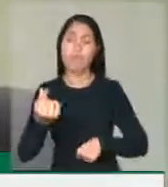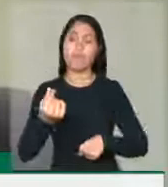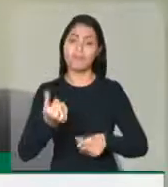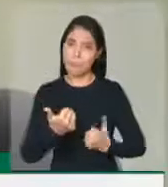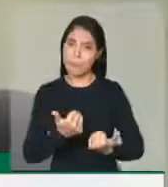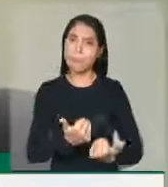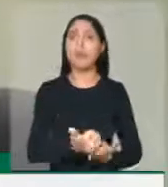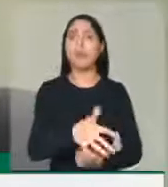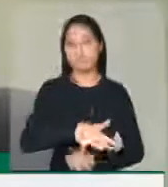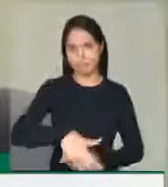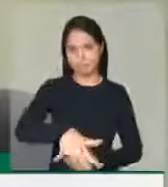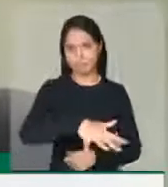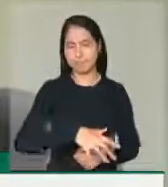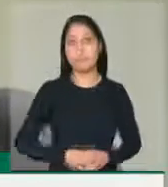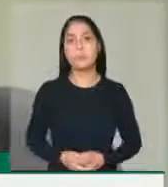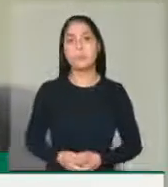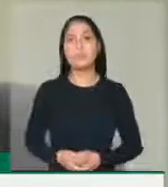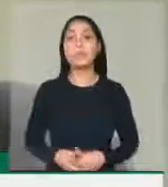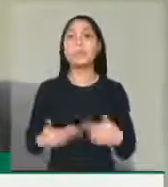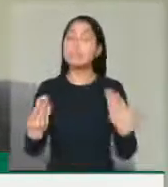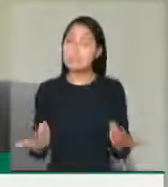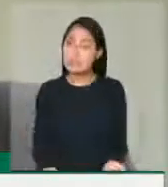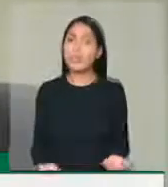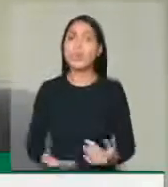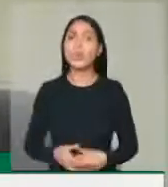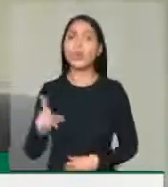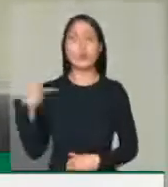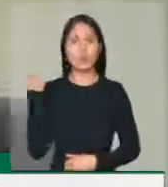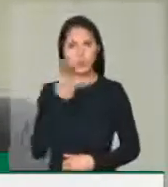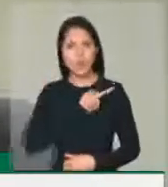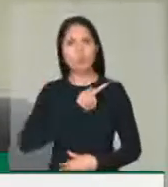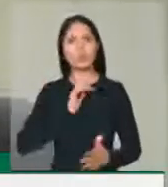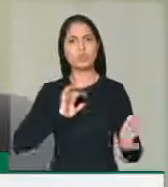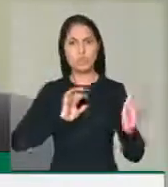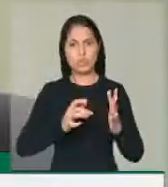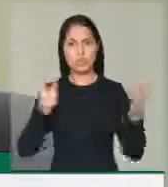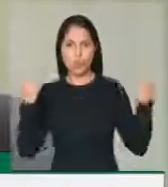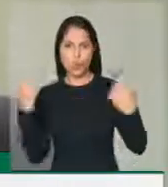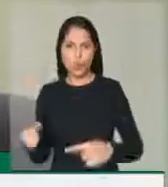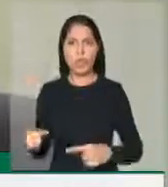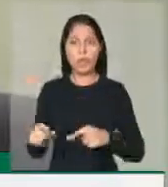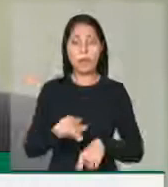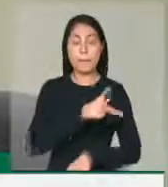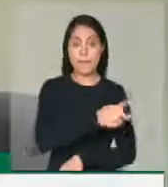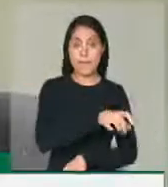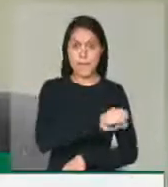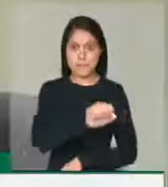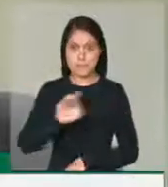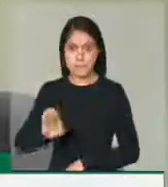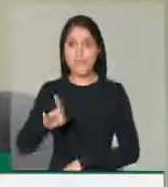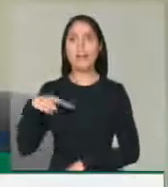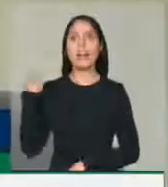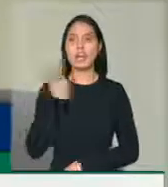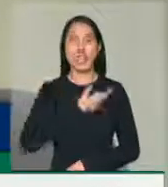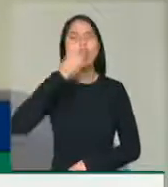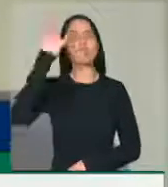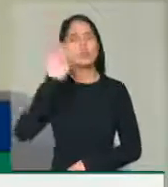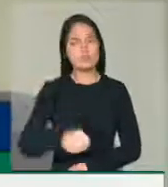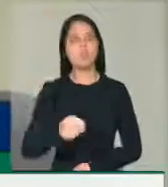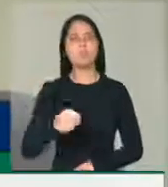rodrigo maia pode ter certeza que nós que pertencemos a um partido de oposição como psb estamos sim não oposição